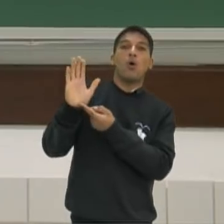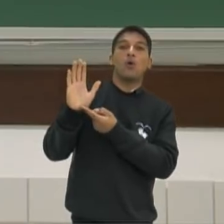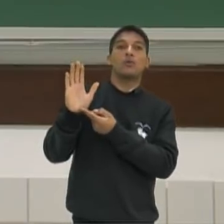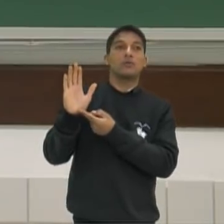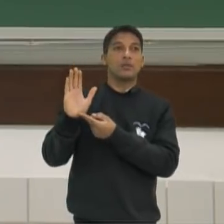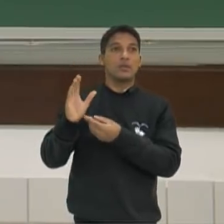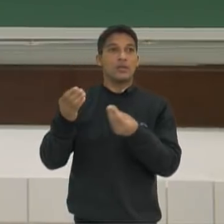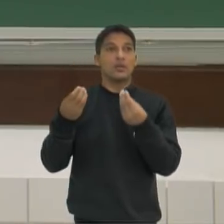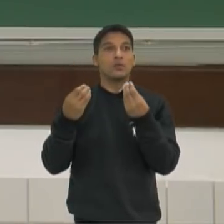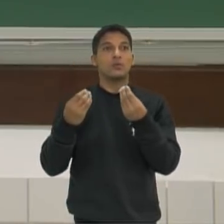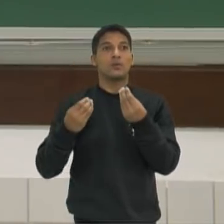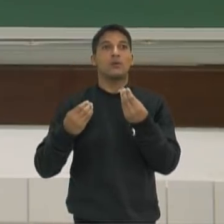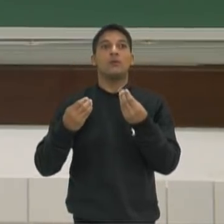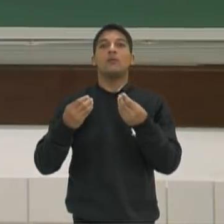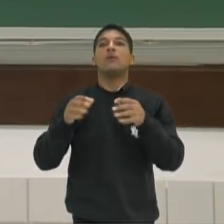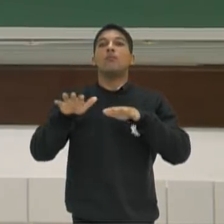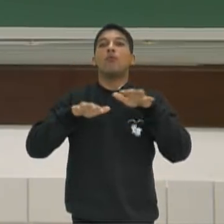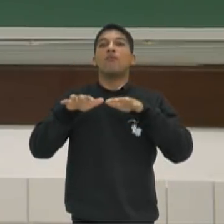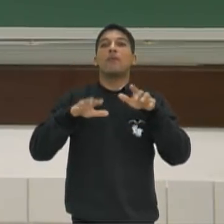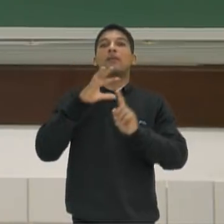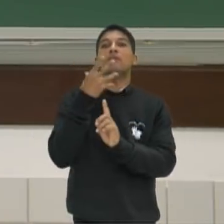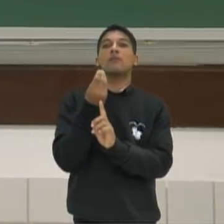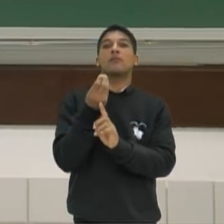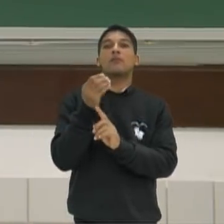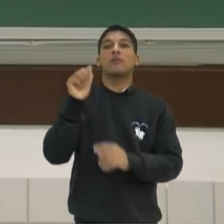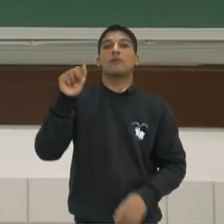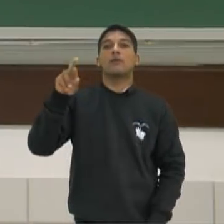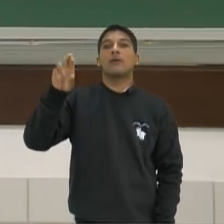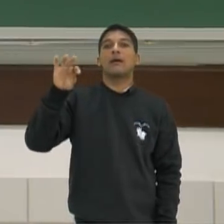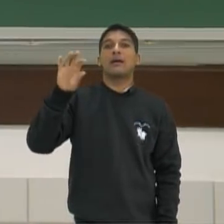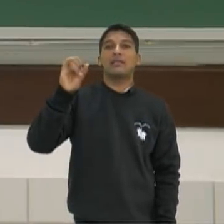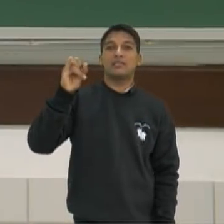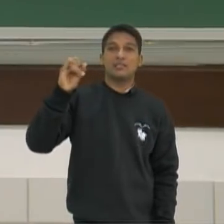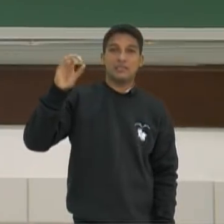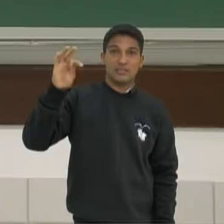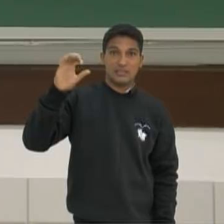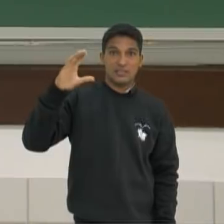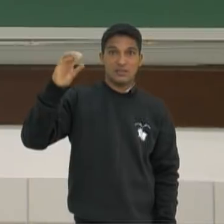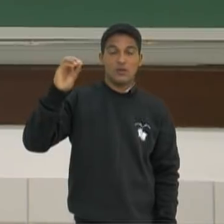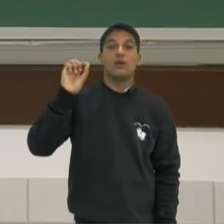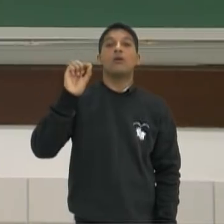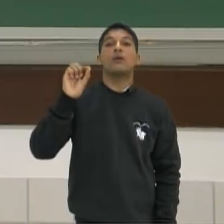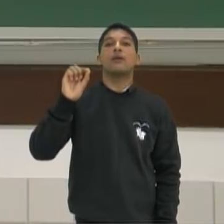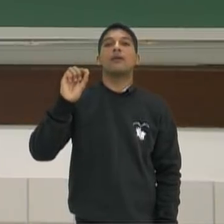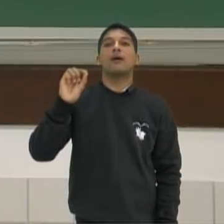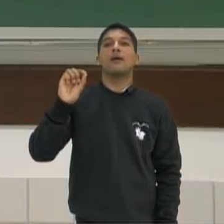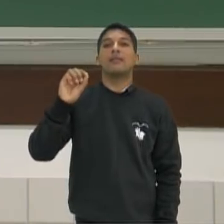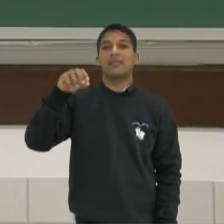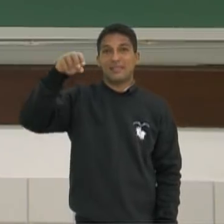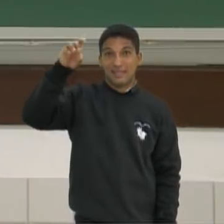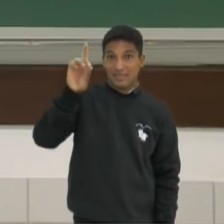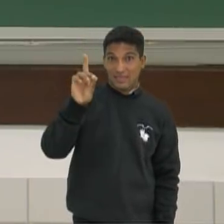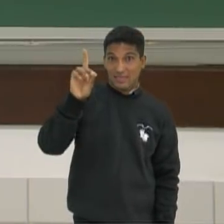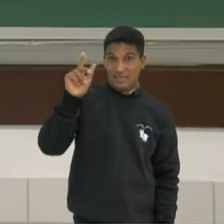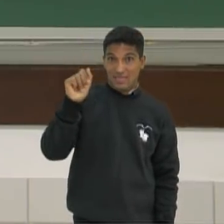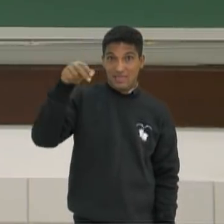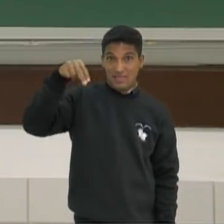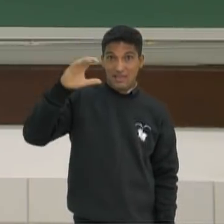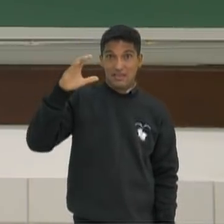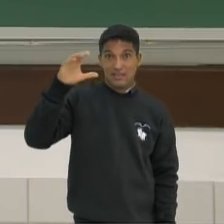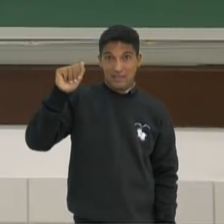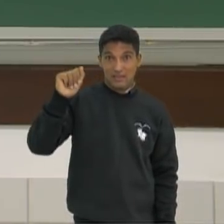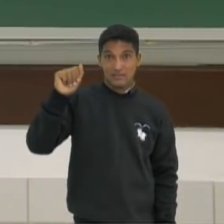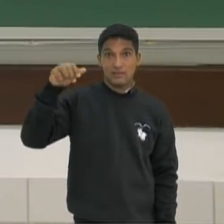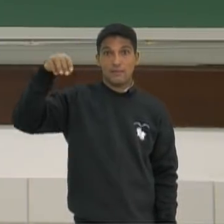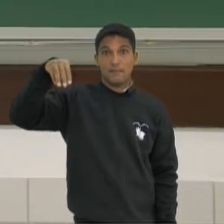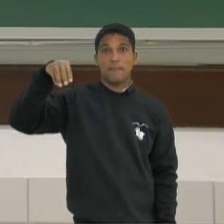E eles chamaram esse movimento artístico de a dança macabra. Nós vamos ver aqui duas obras desse período para